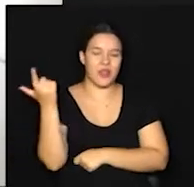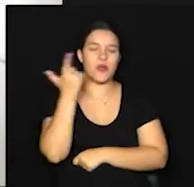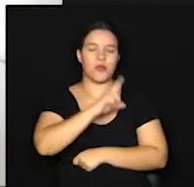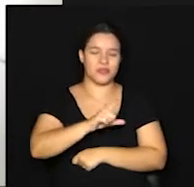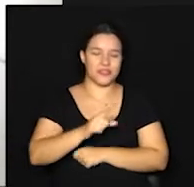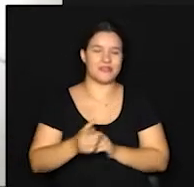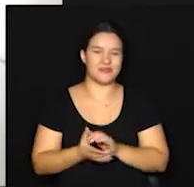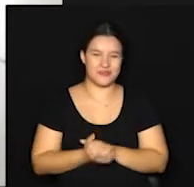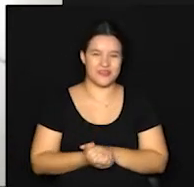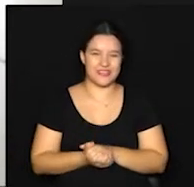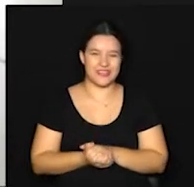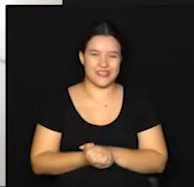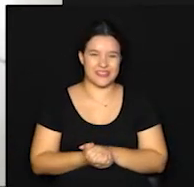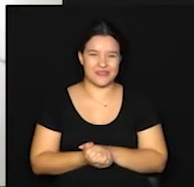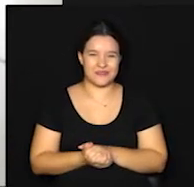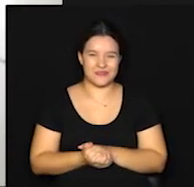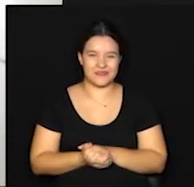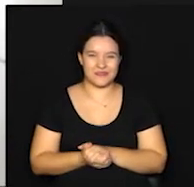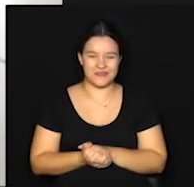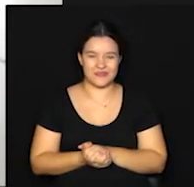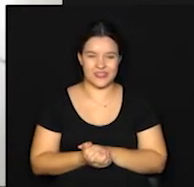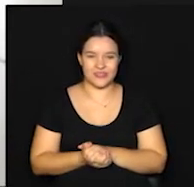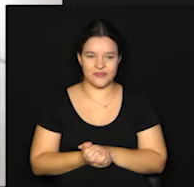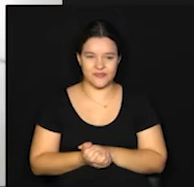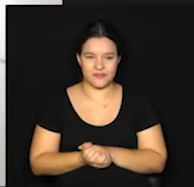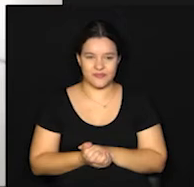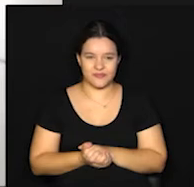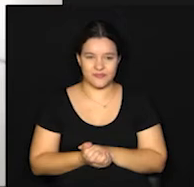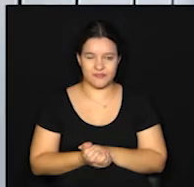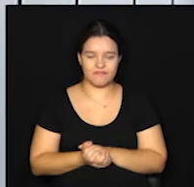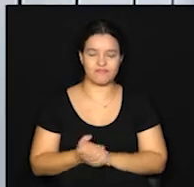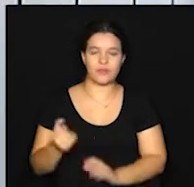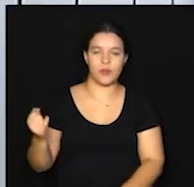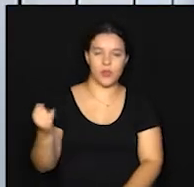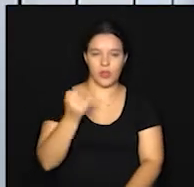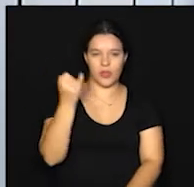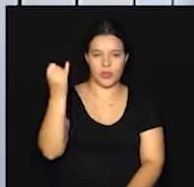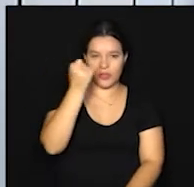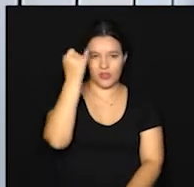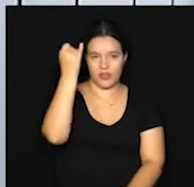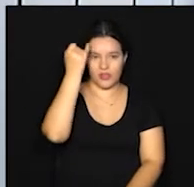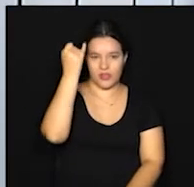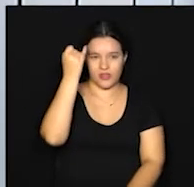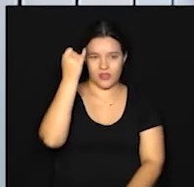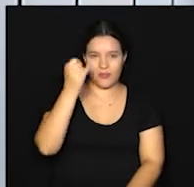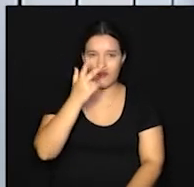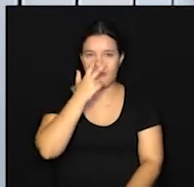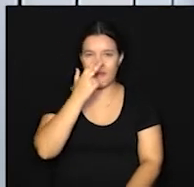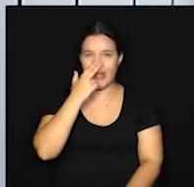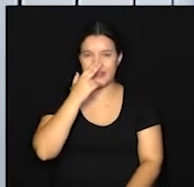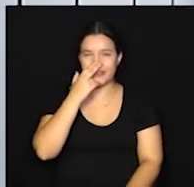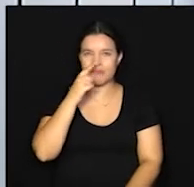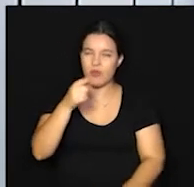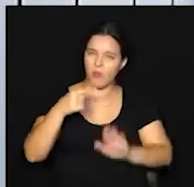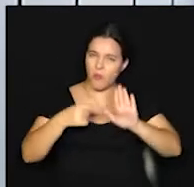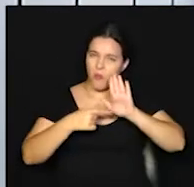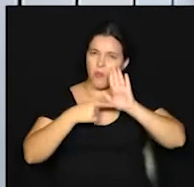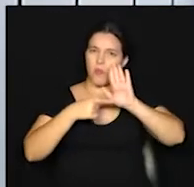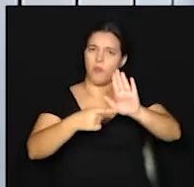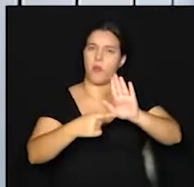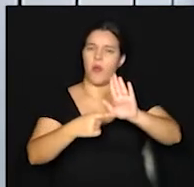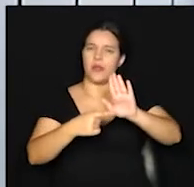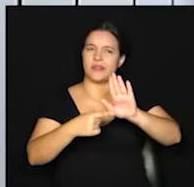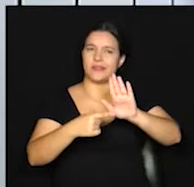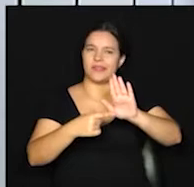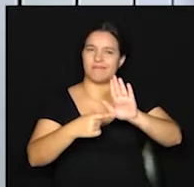se pega no sim e não no não. Silvinha, é importantíssimo essa quebra de padrão que você está citando, né?